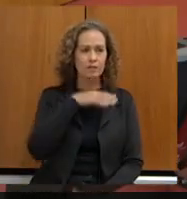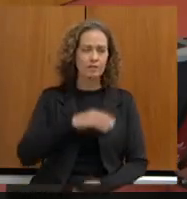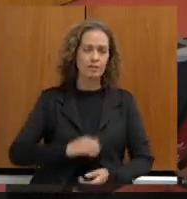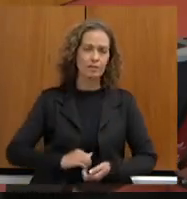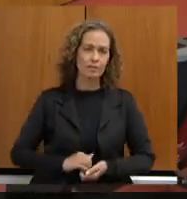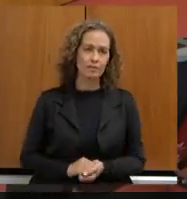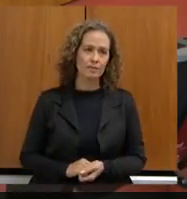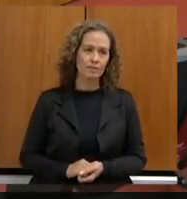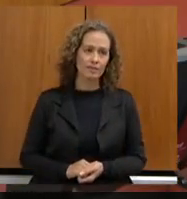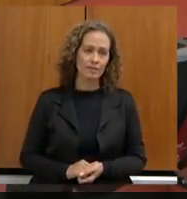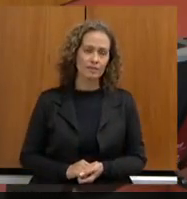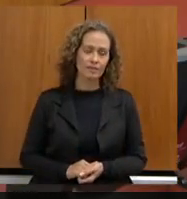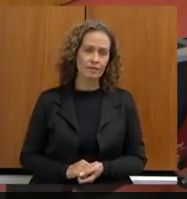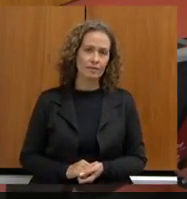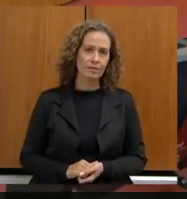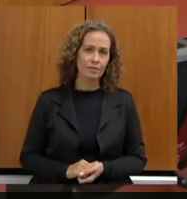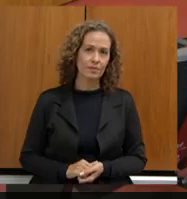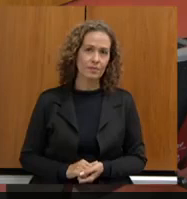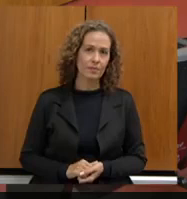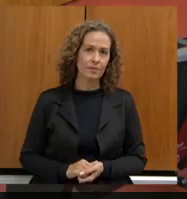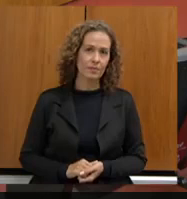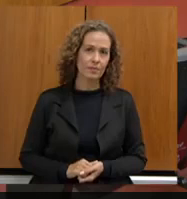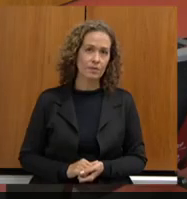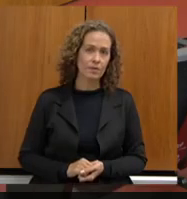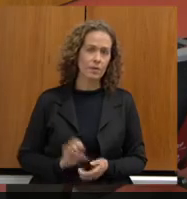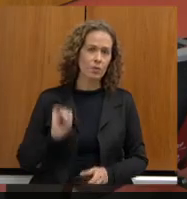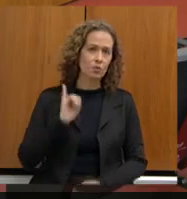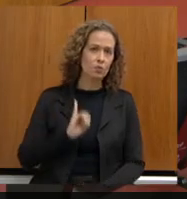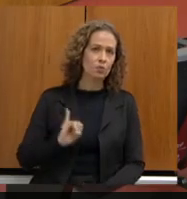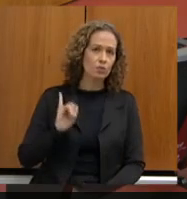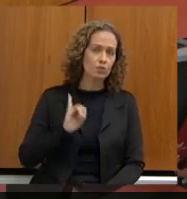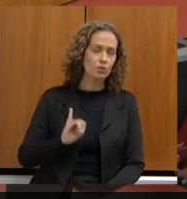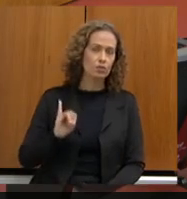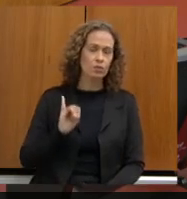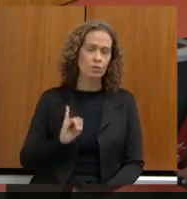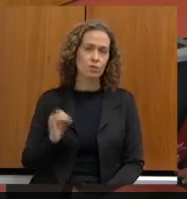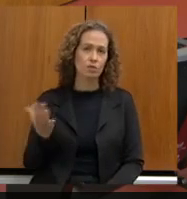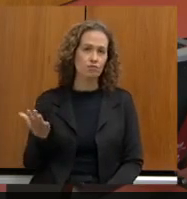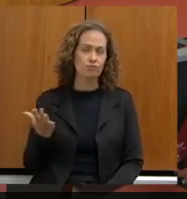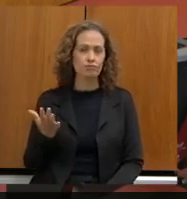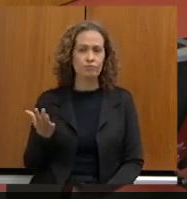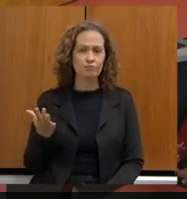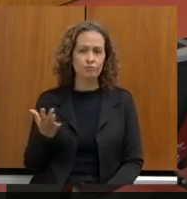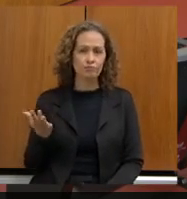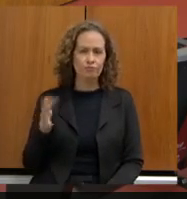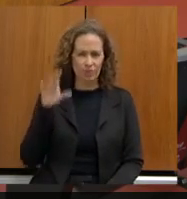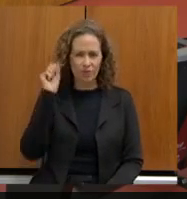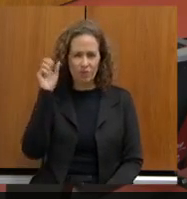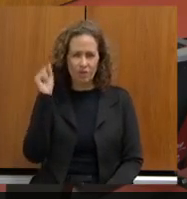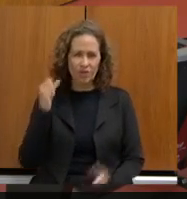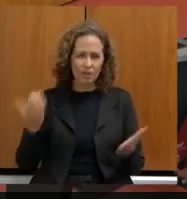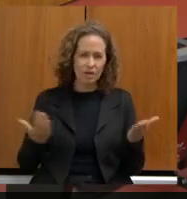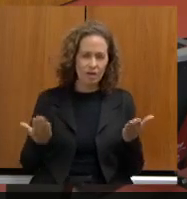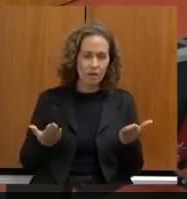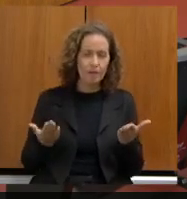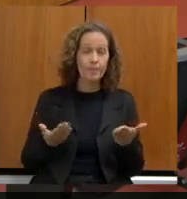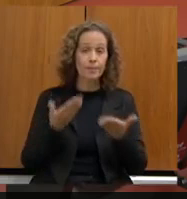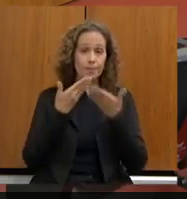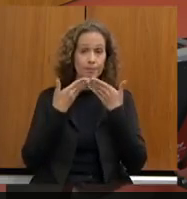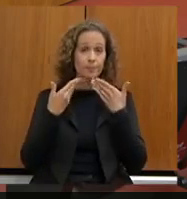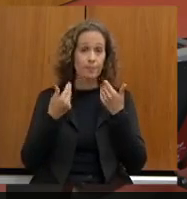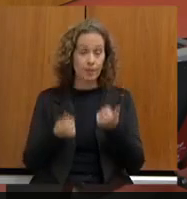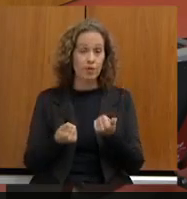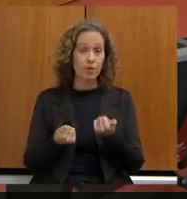oh alô oi oi de paz e não tá dando para ouvir agora agora melhorou